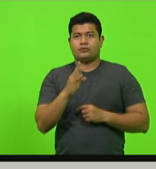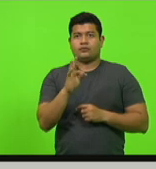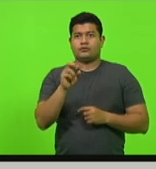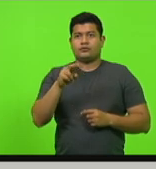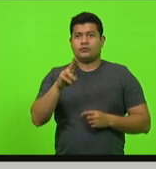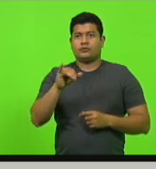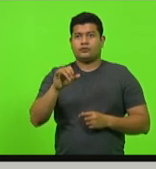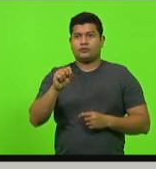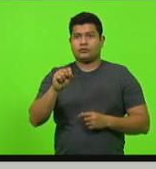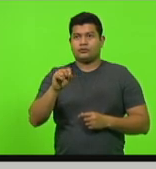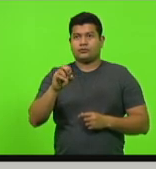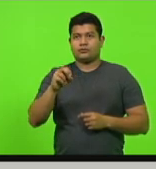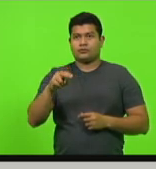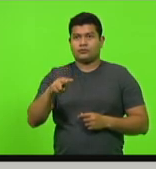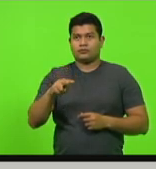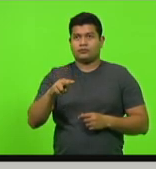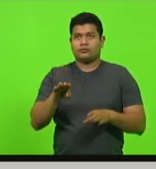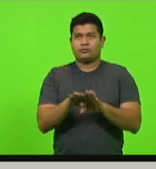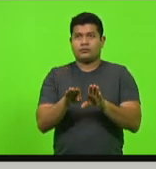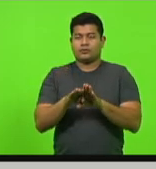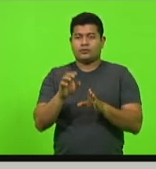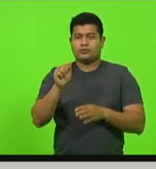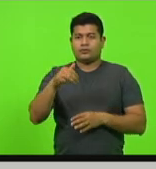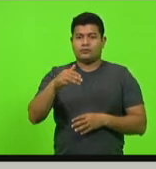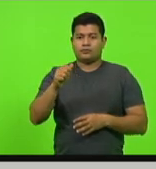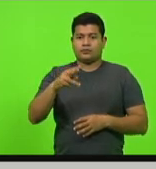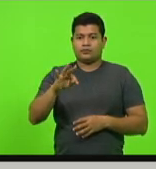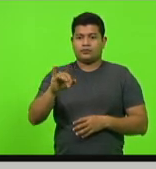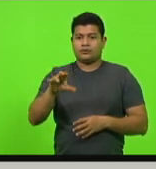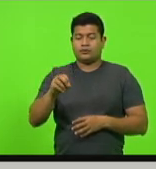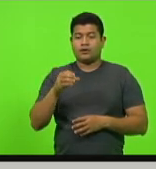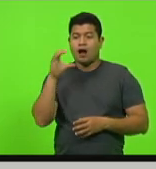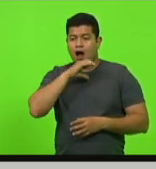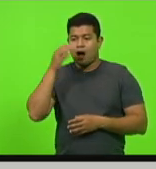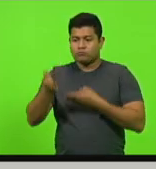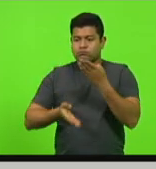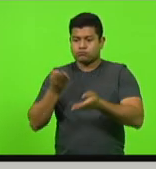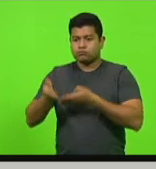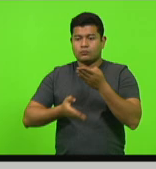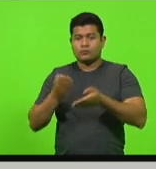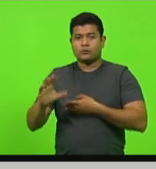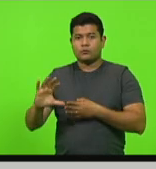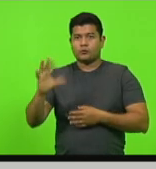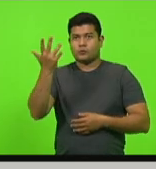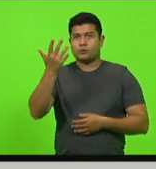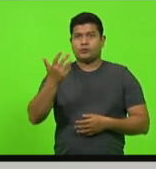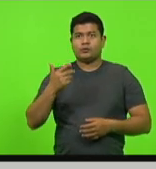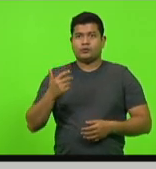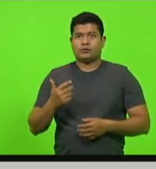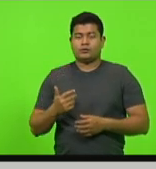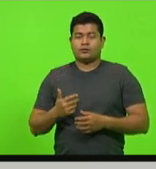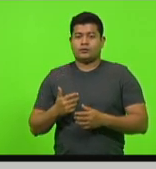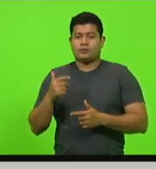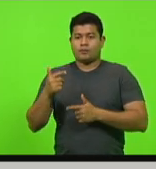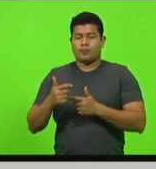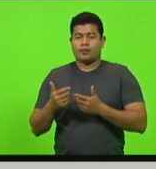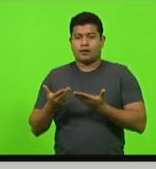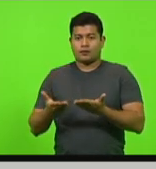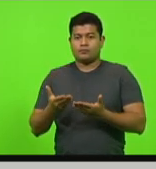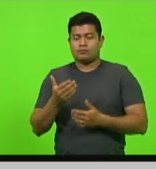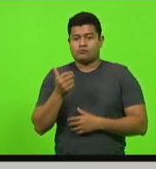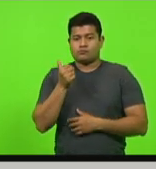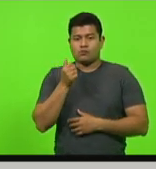Amantino, do SAMU de Palhoça, pelo pronto atendimento à ocorrência de trabalho de parto prematuro. Em